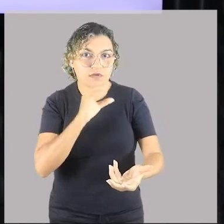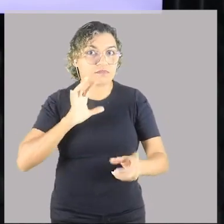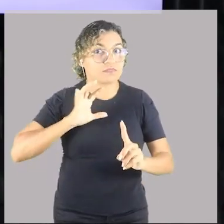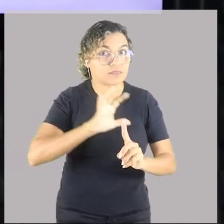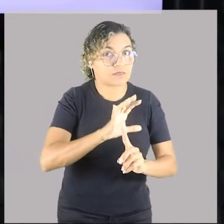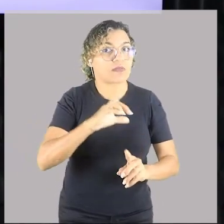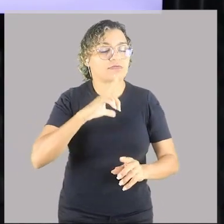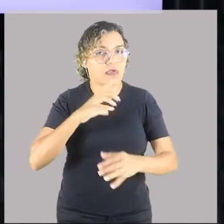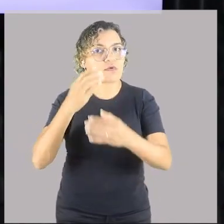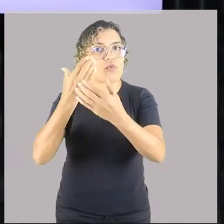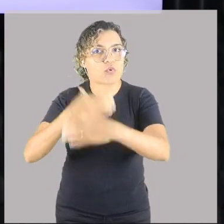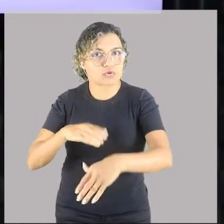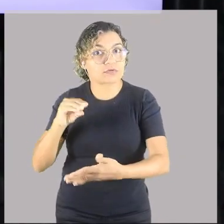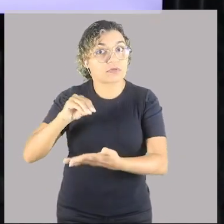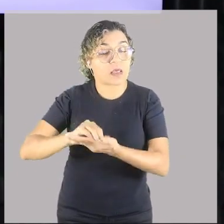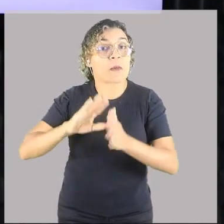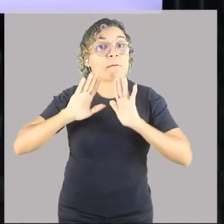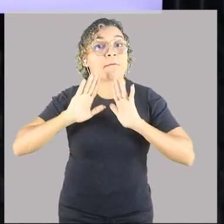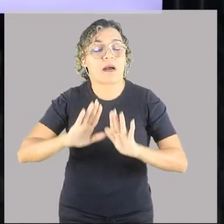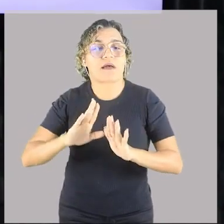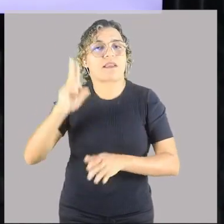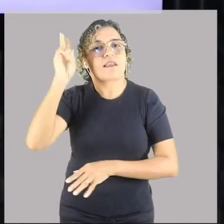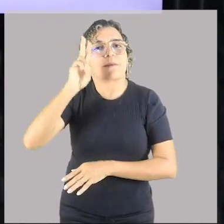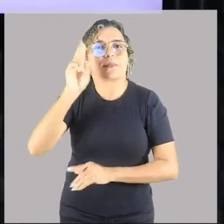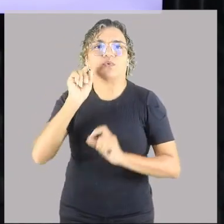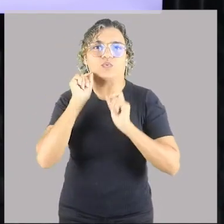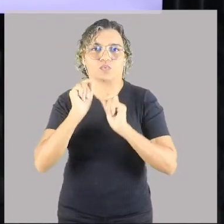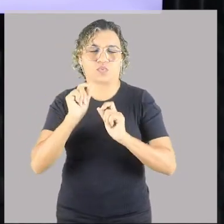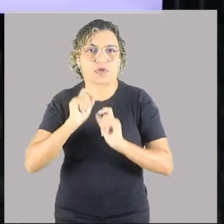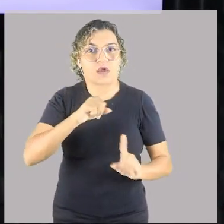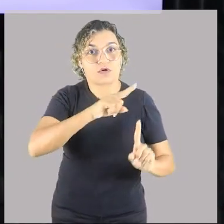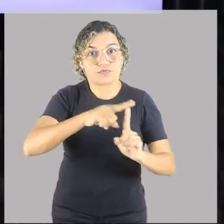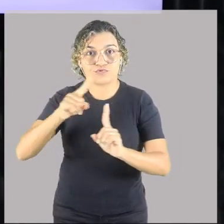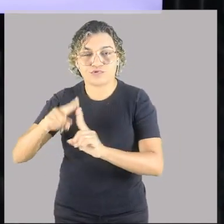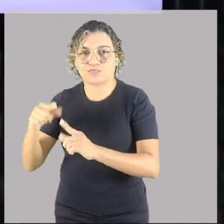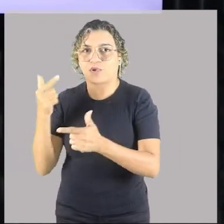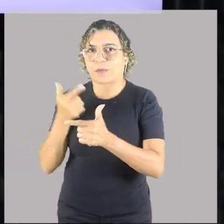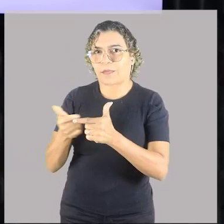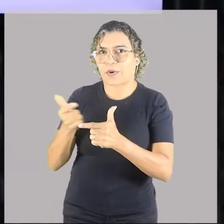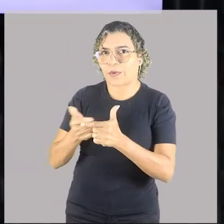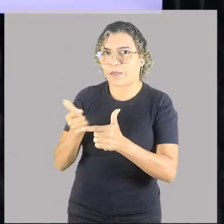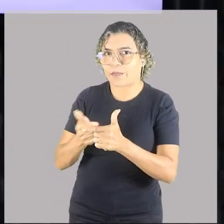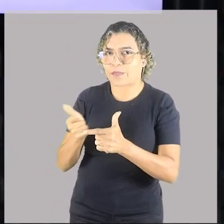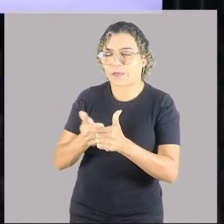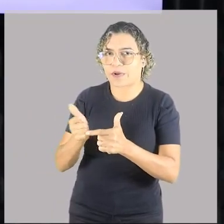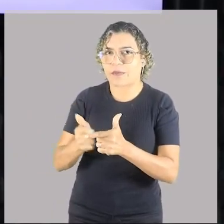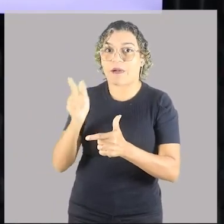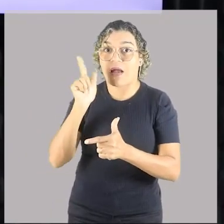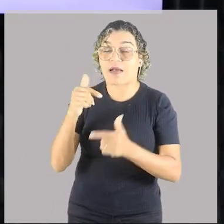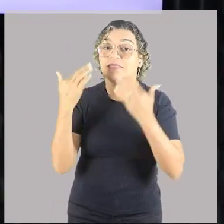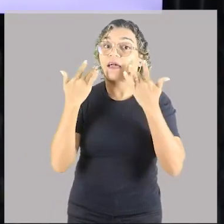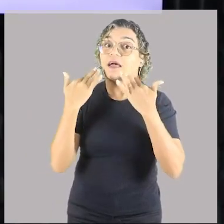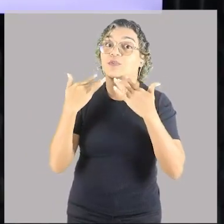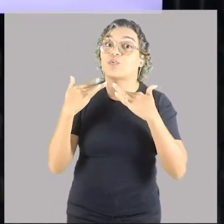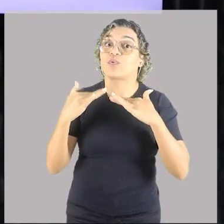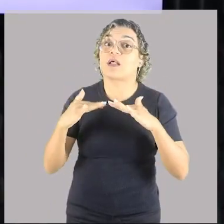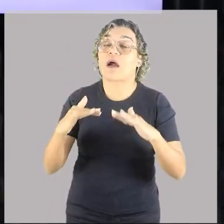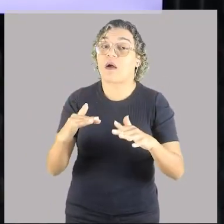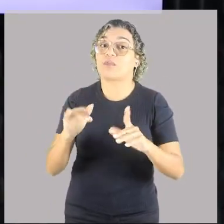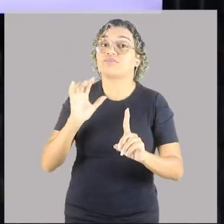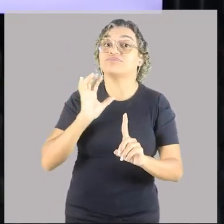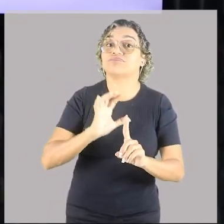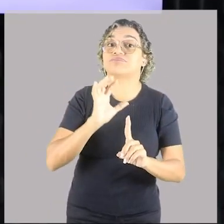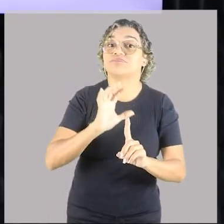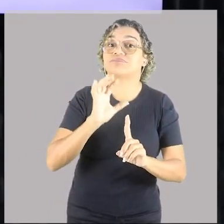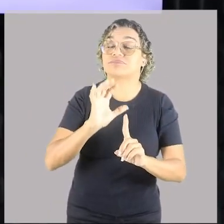concurso? Vem. Mas, lembrando a vocês que esse tipo de problema é um problema natural